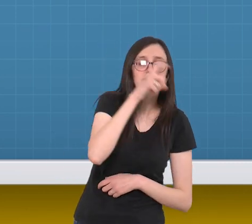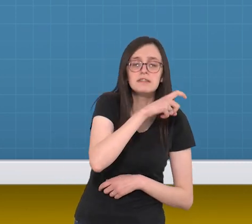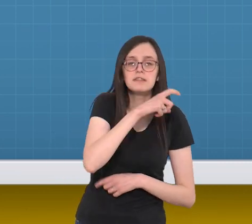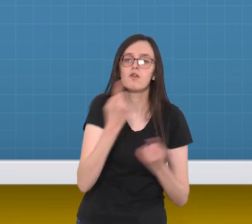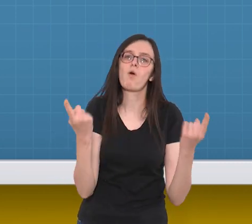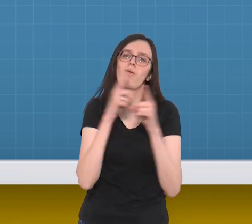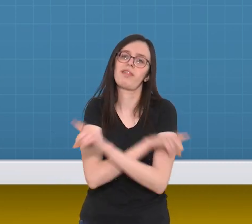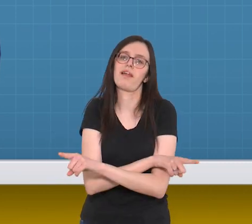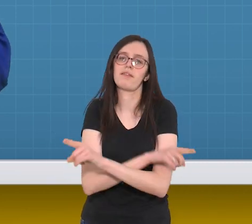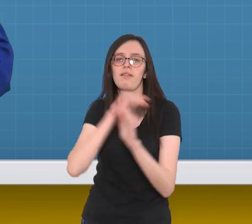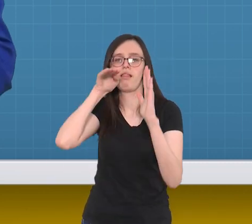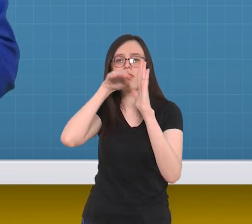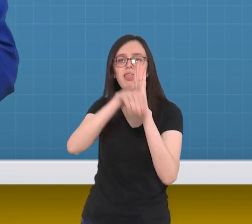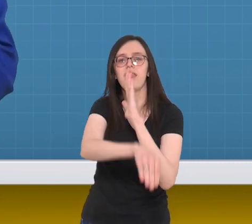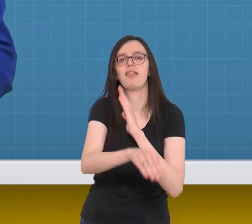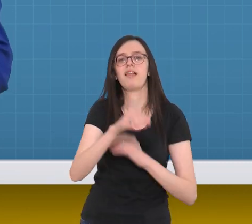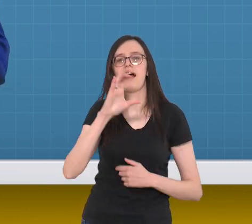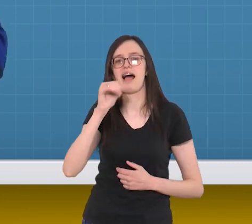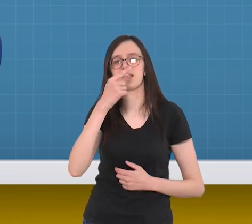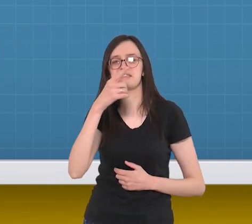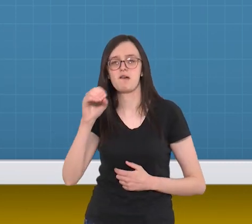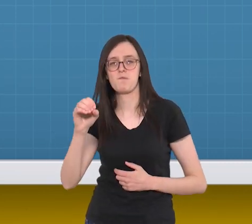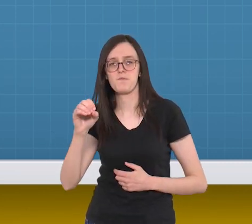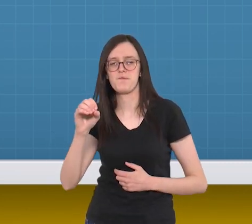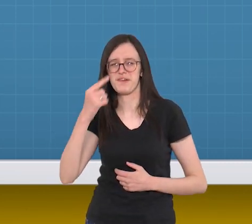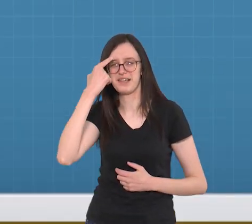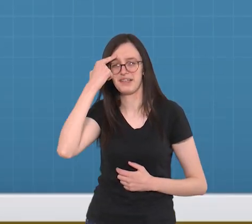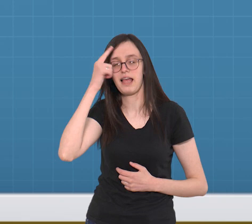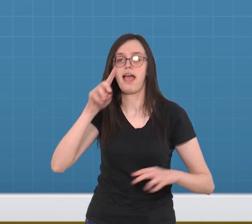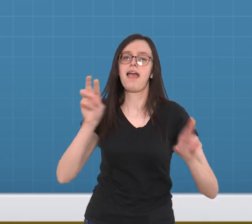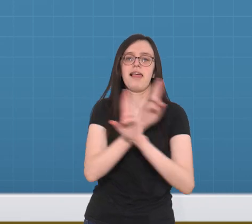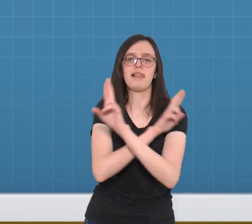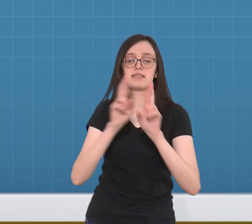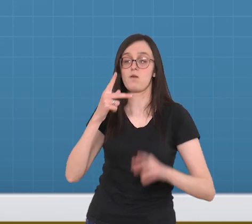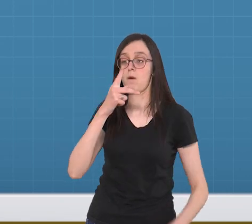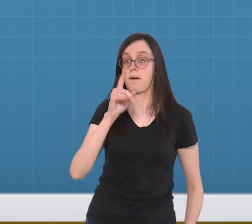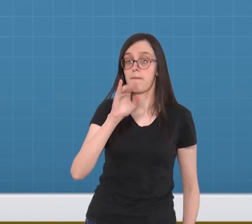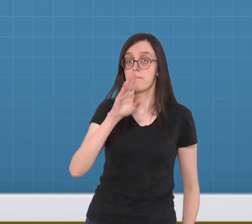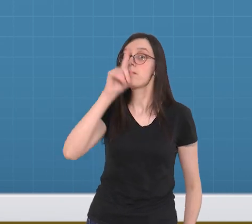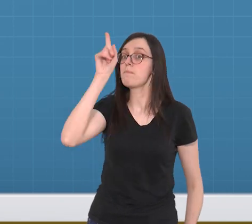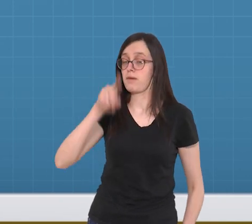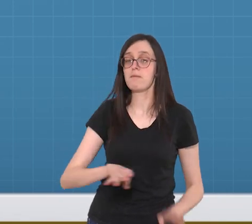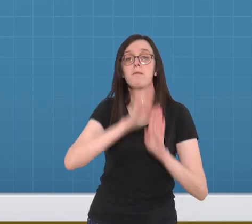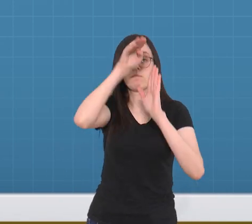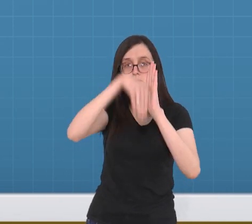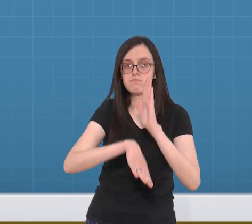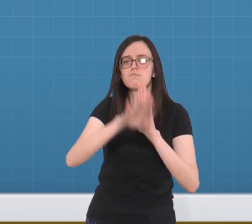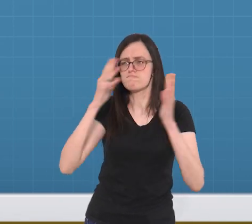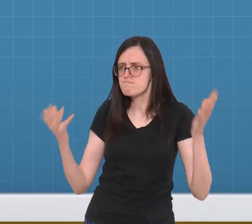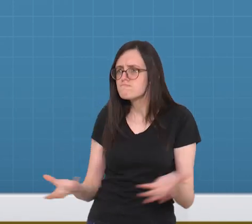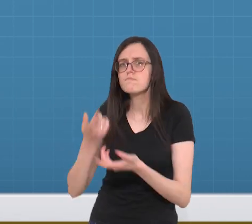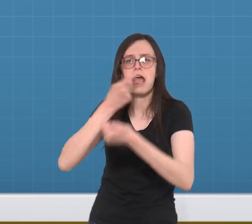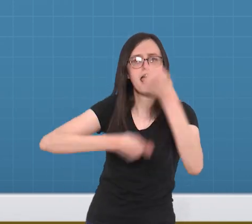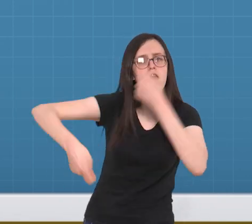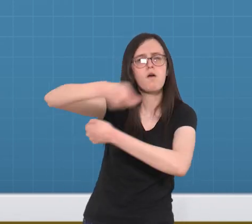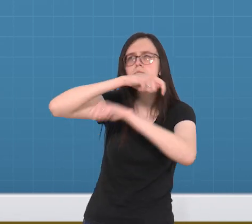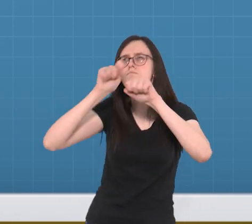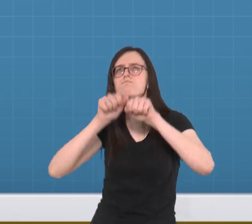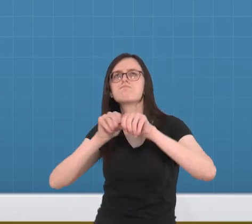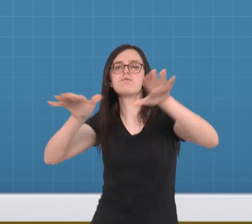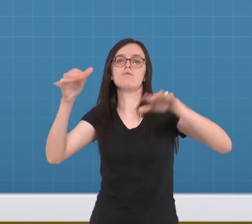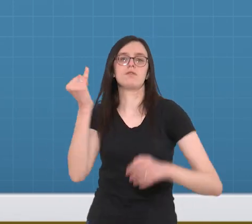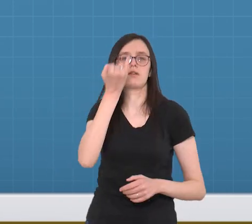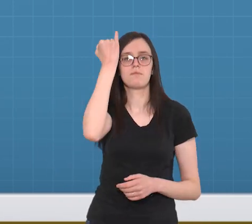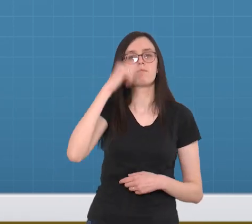processo inverso, decresce o valor da ação. Então essa é a ligação. O PIB realmente é uma mola propulsora da economia,